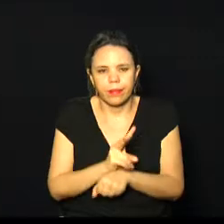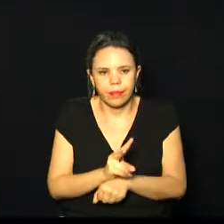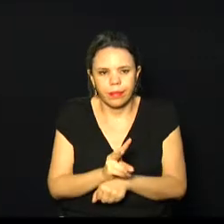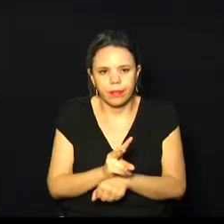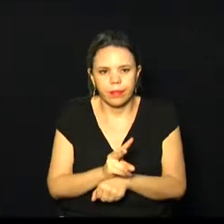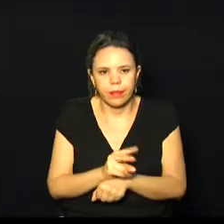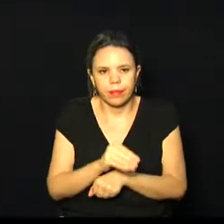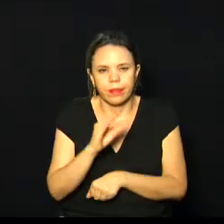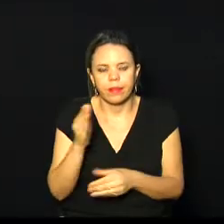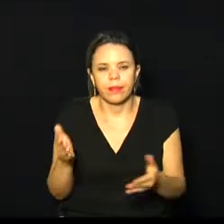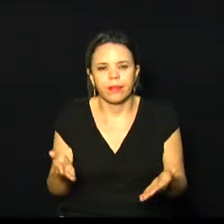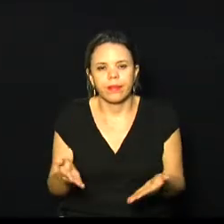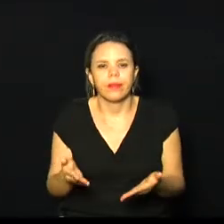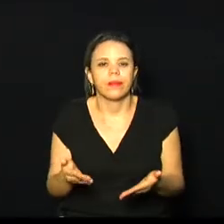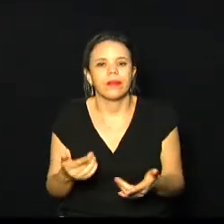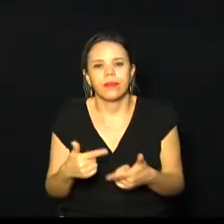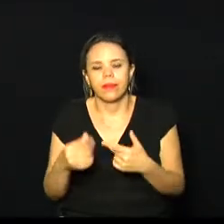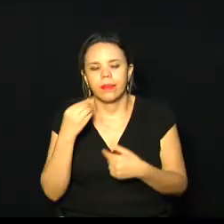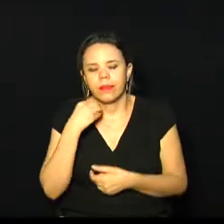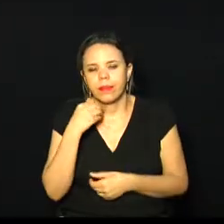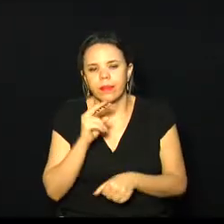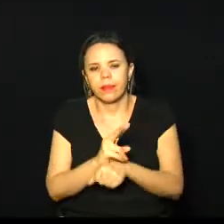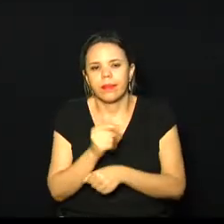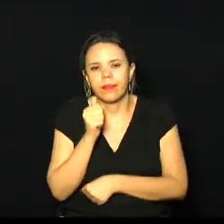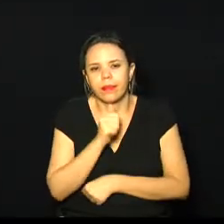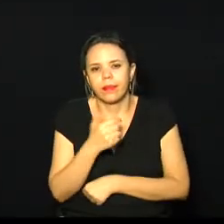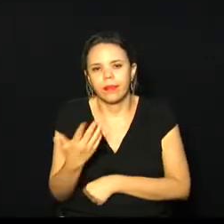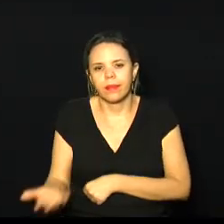o mais vulnerável na relação e proteger as mulheres.